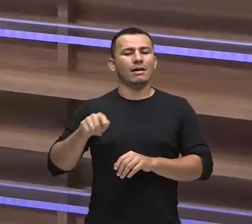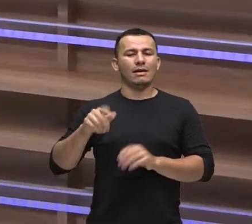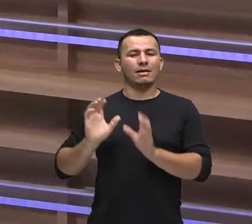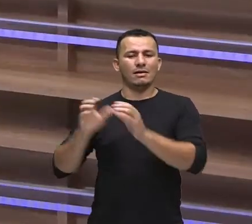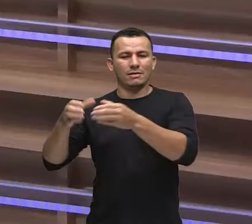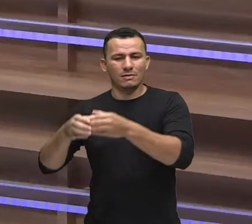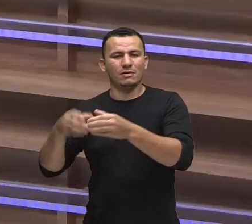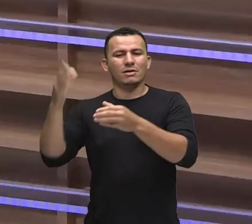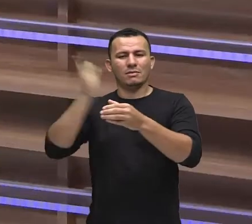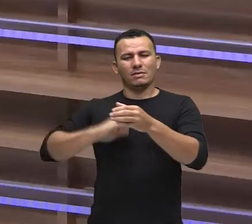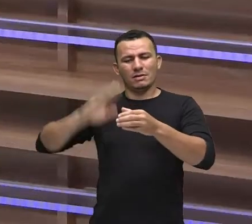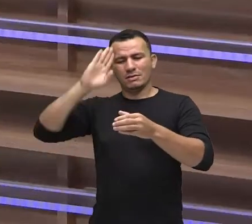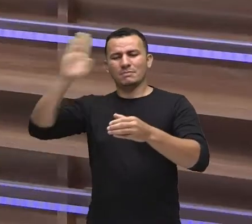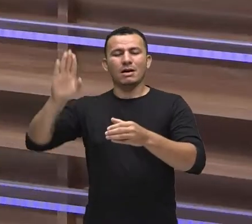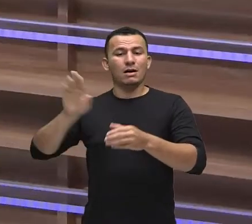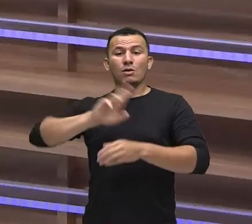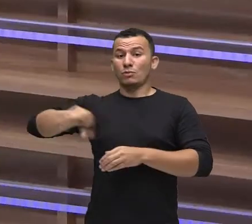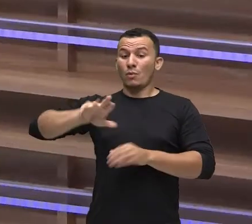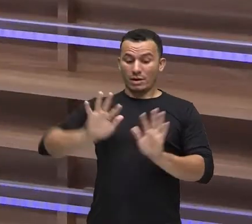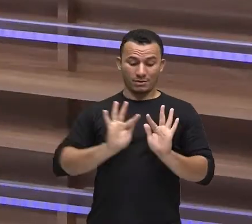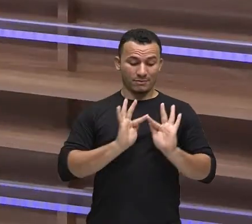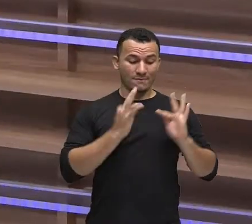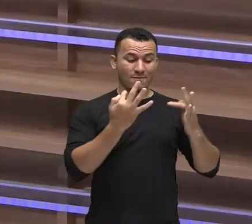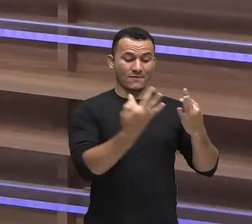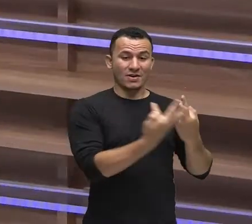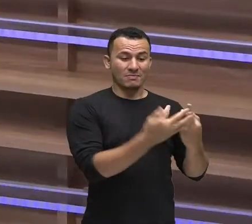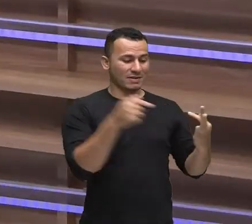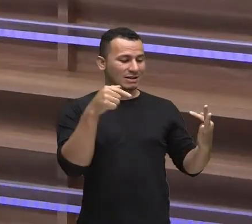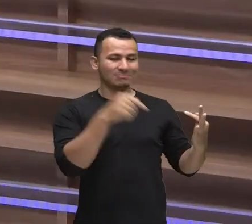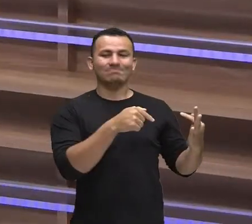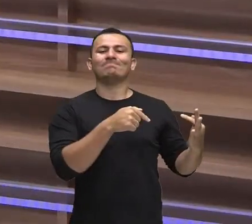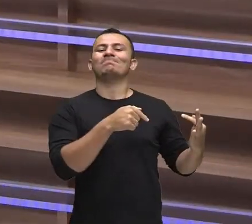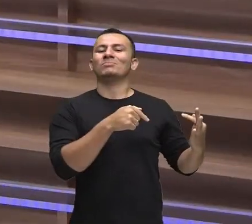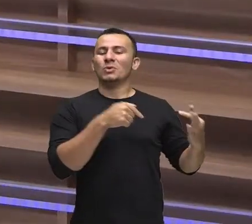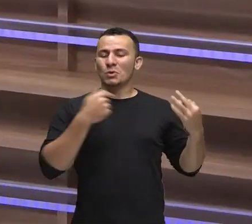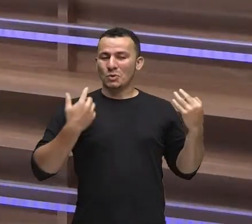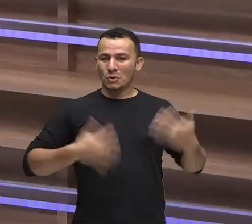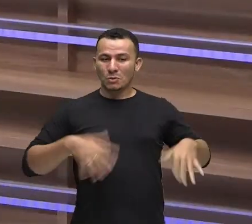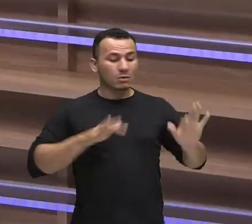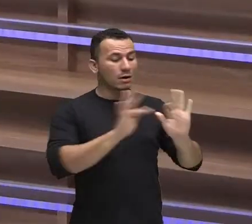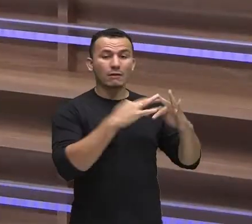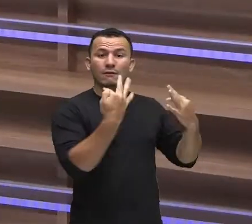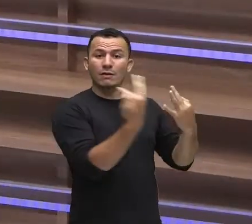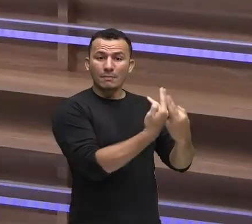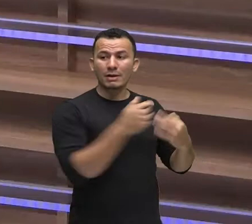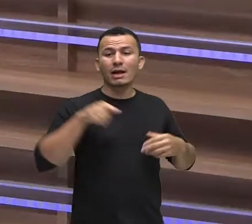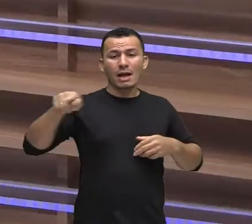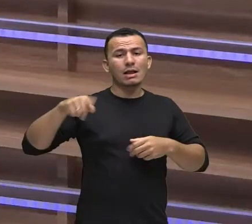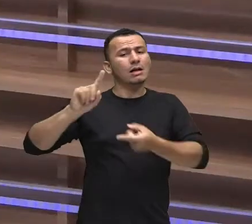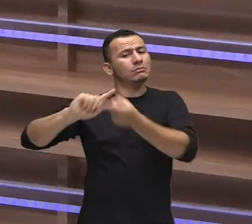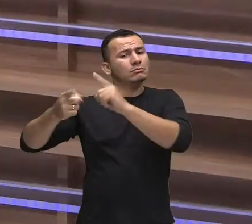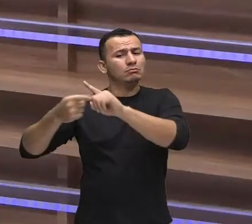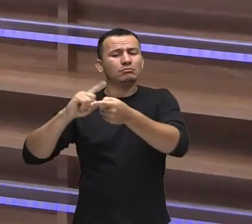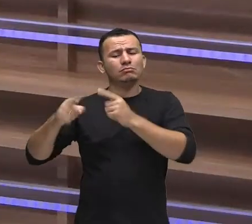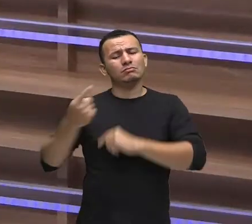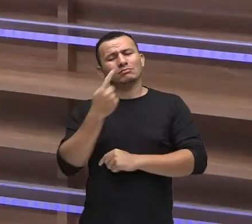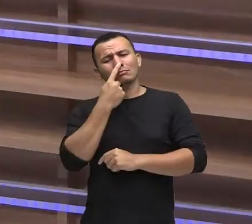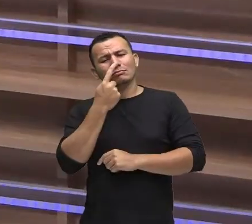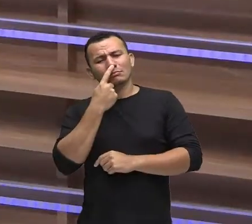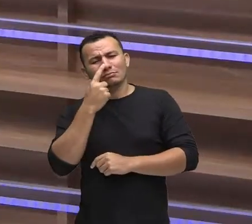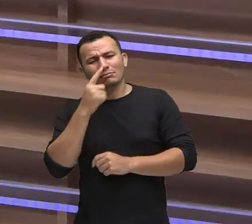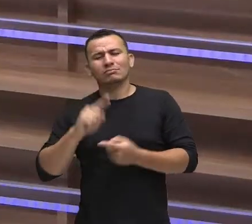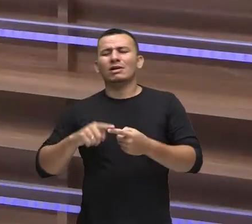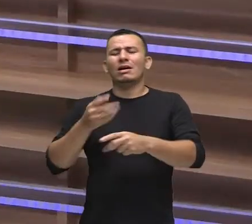seleção brasileira, era a família Scolari. Então foi uma característica que eles desenvolveram de afinidade,